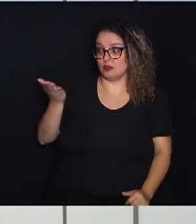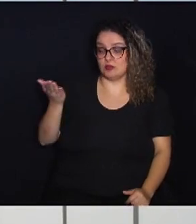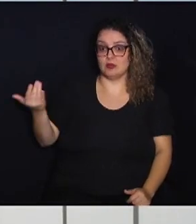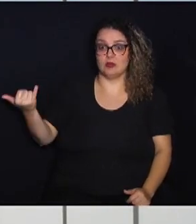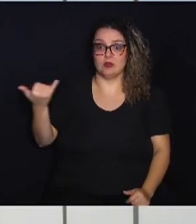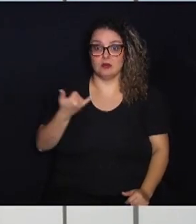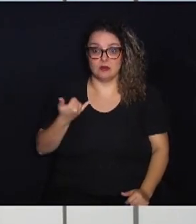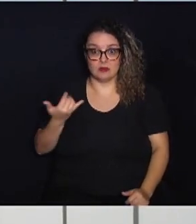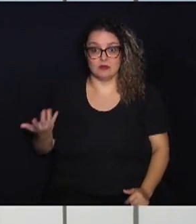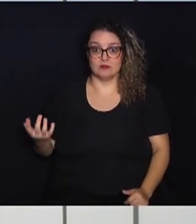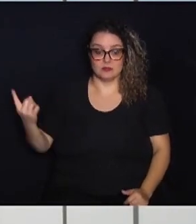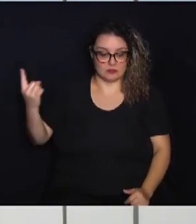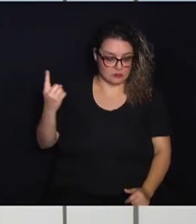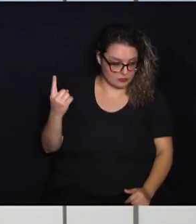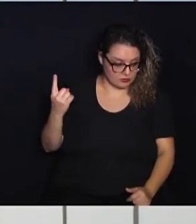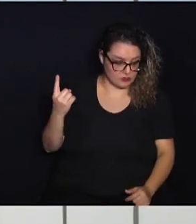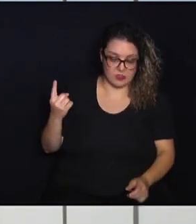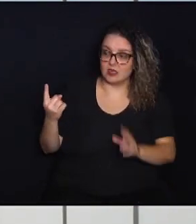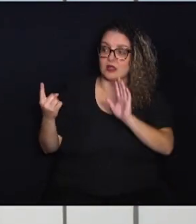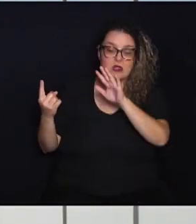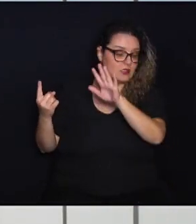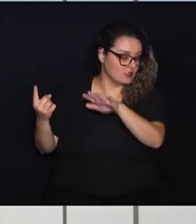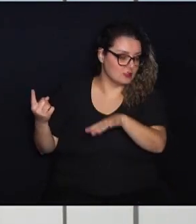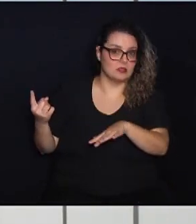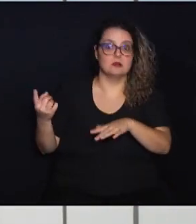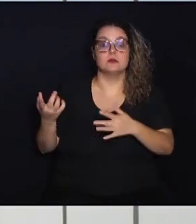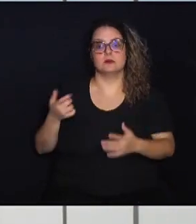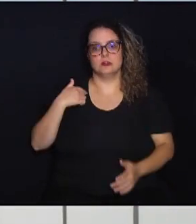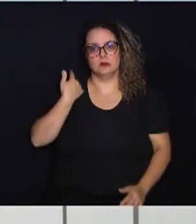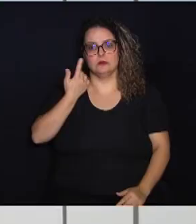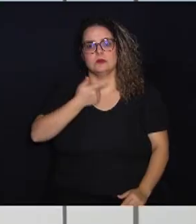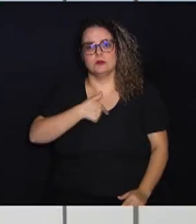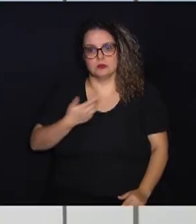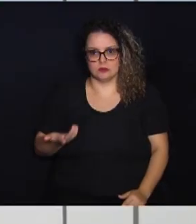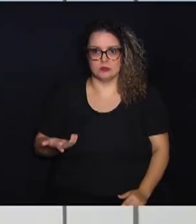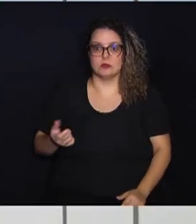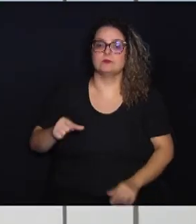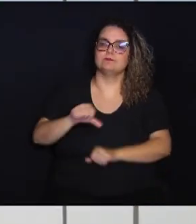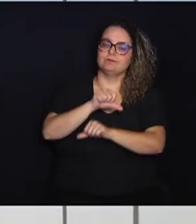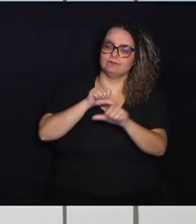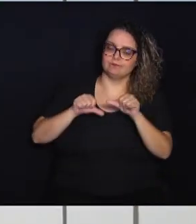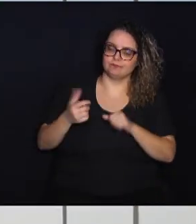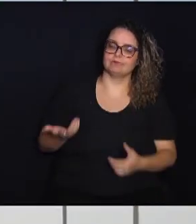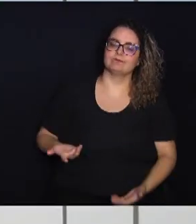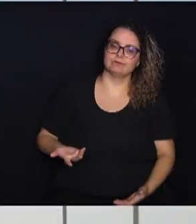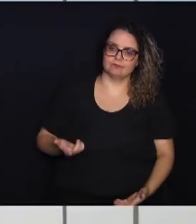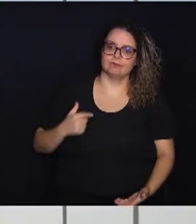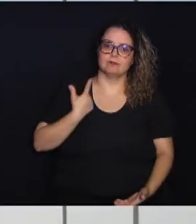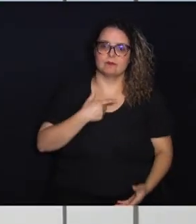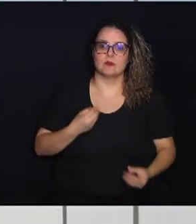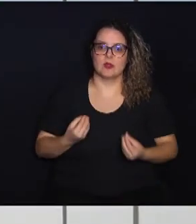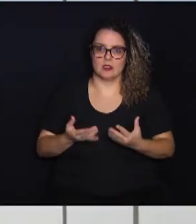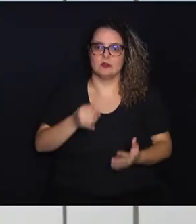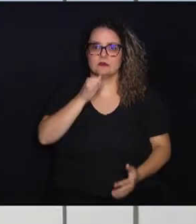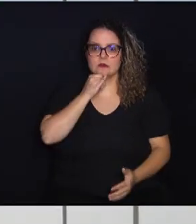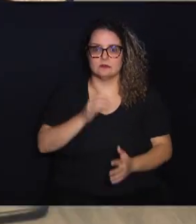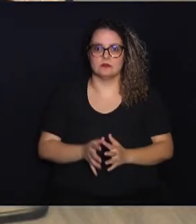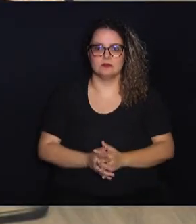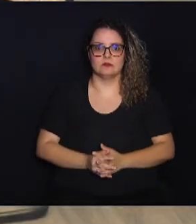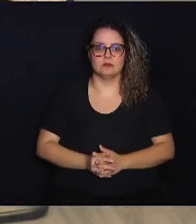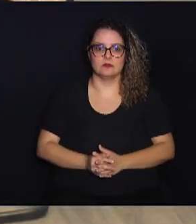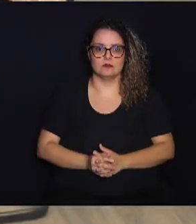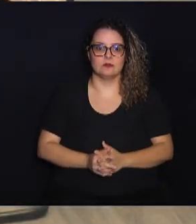gente nem responde direito. Então, a gente vai ter que fazer essa mudança. A gente tem que pôr o exemplo. O